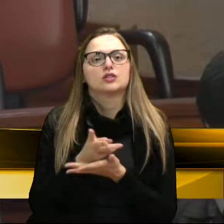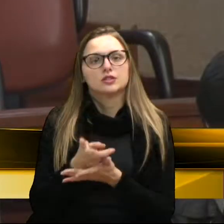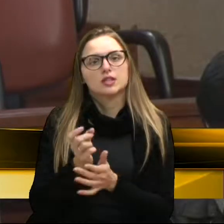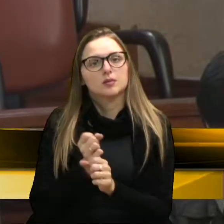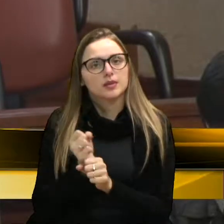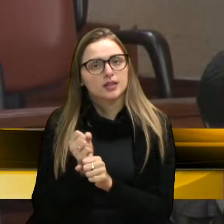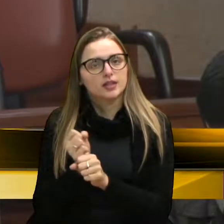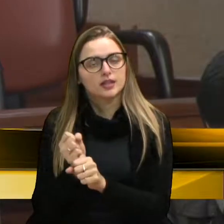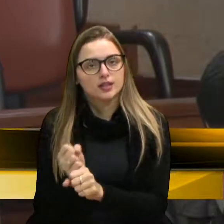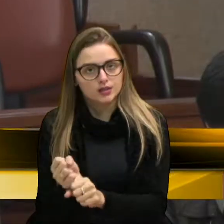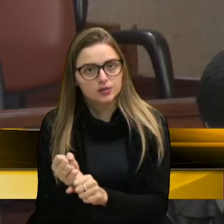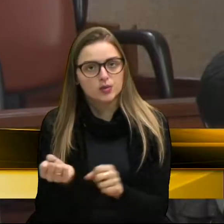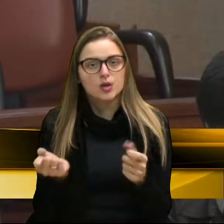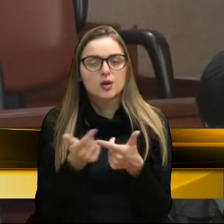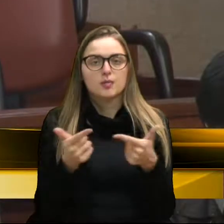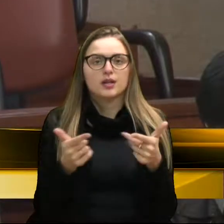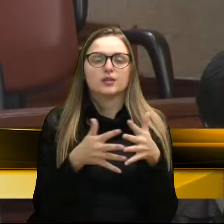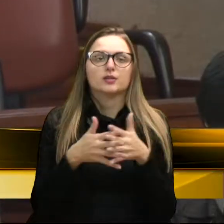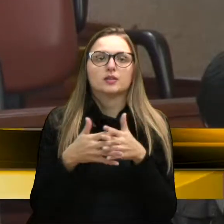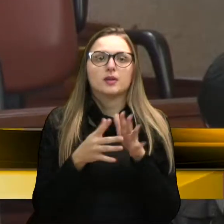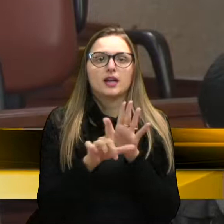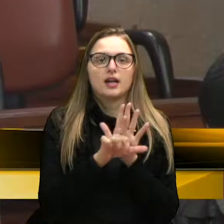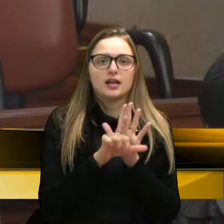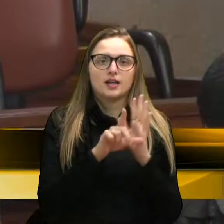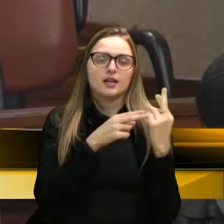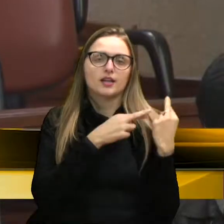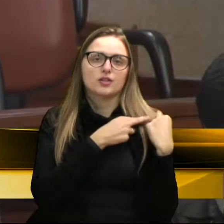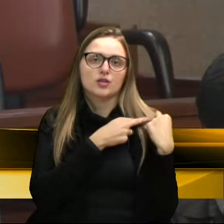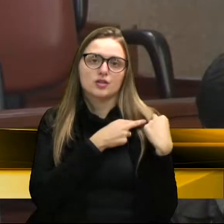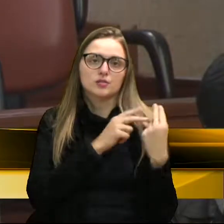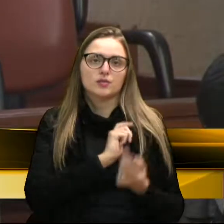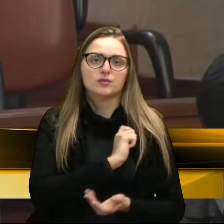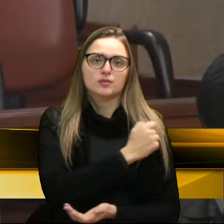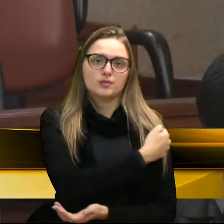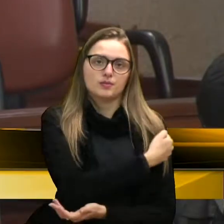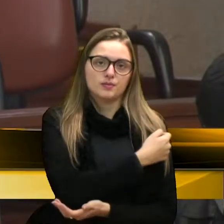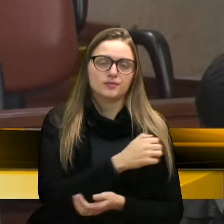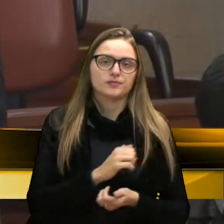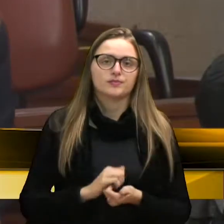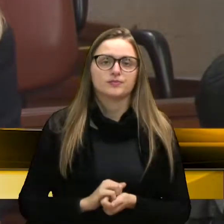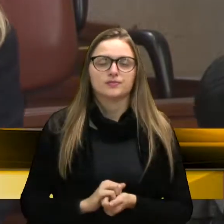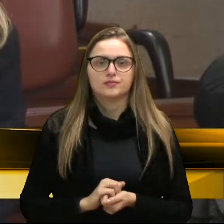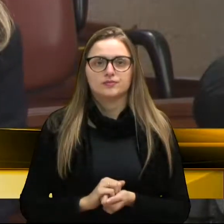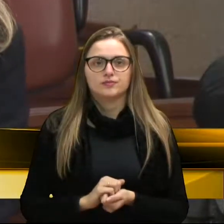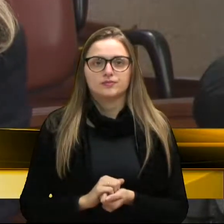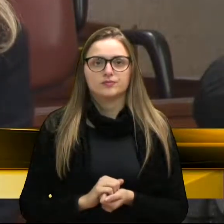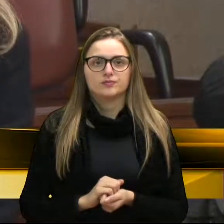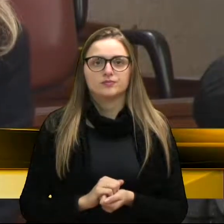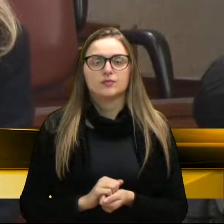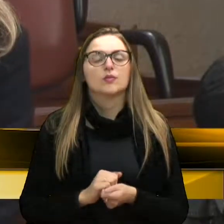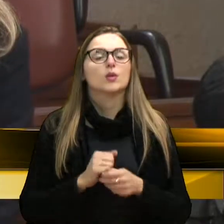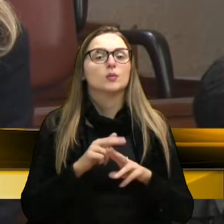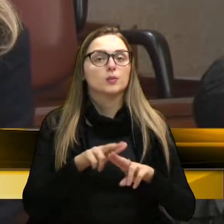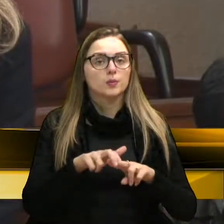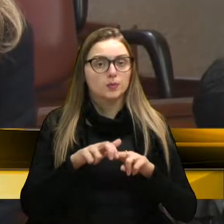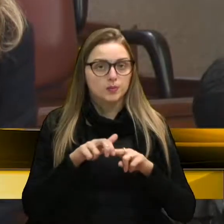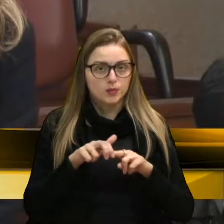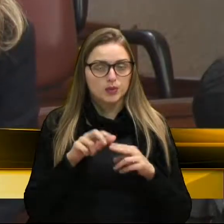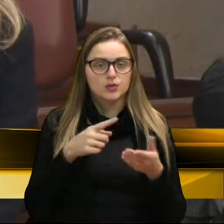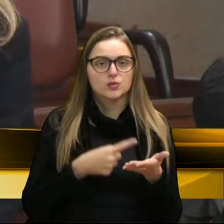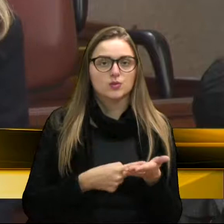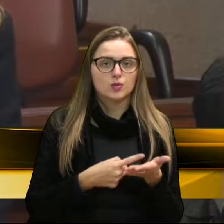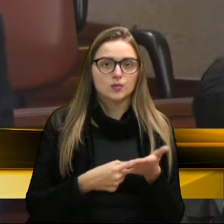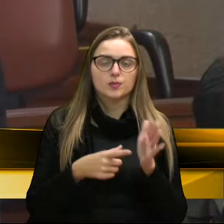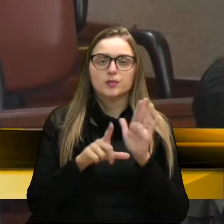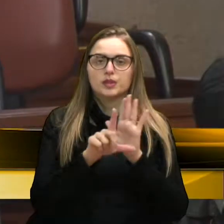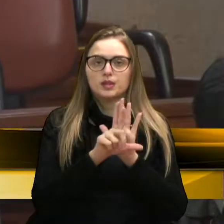incorra em infração à Lei de Responsabilidade Fiscal. Neste sentido, conforme